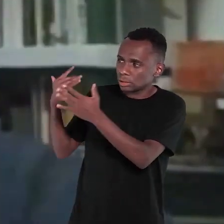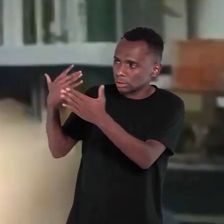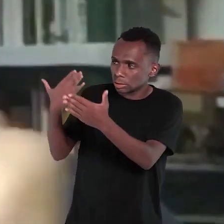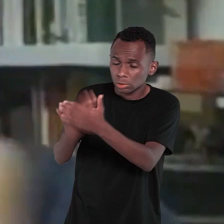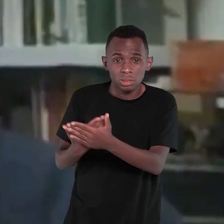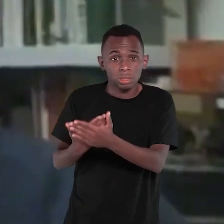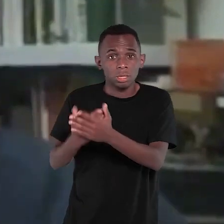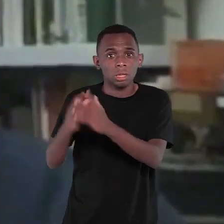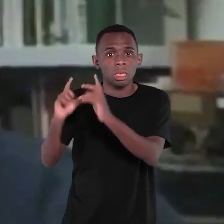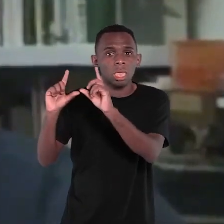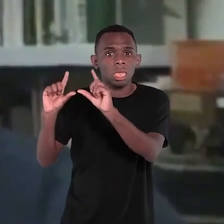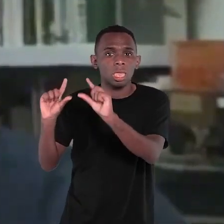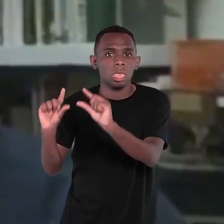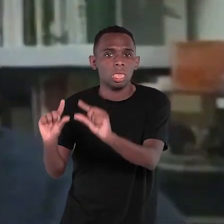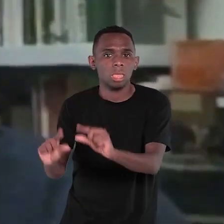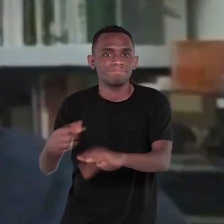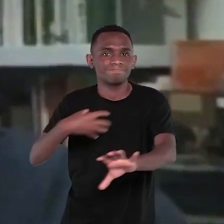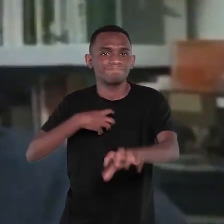está decrescendo.